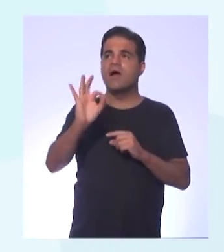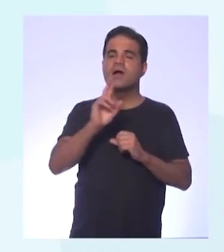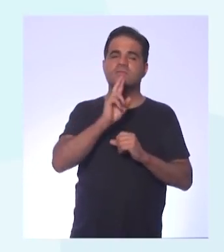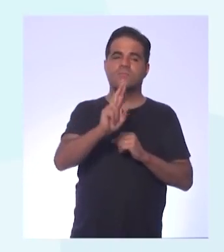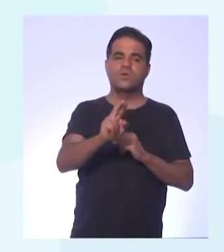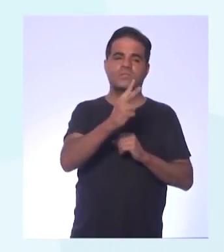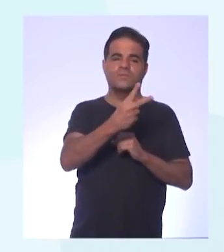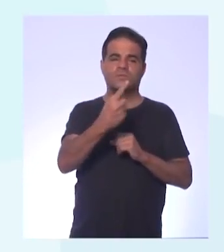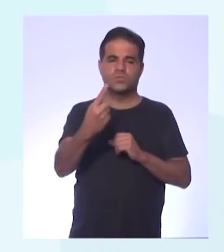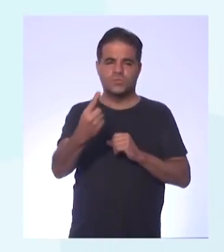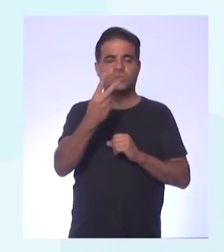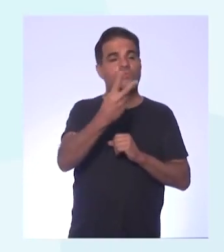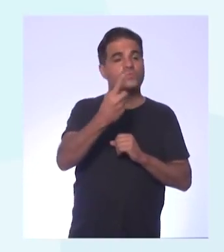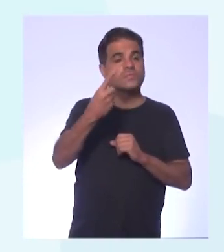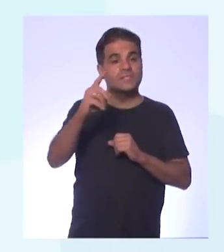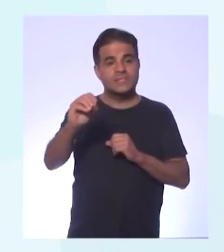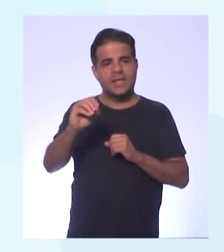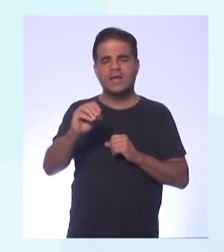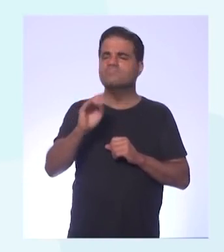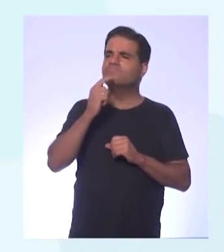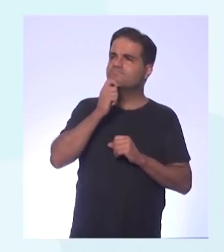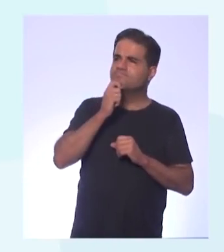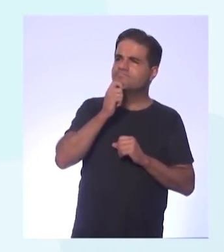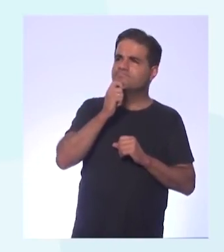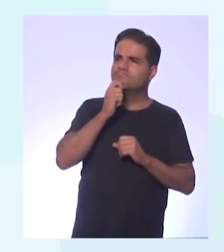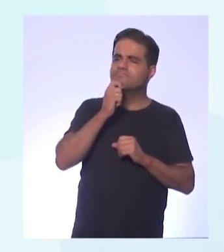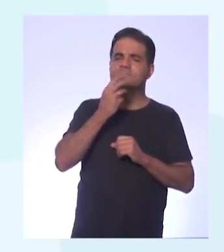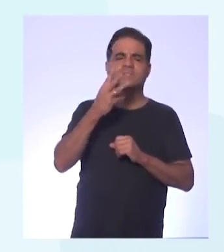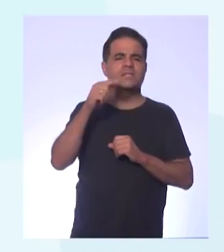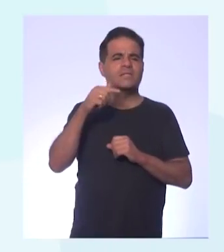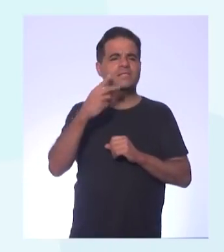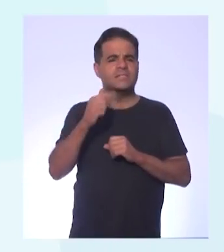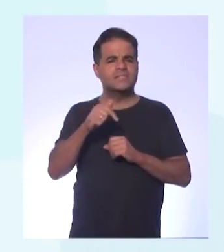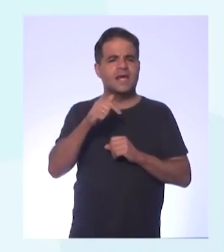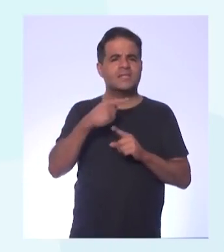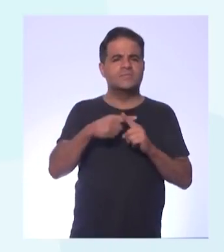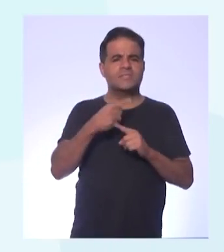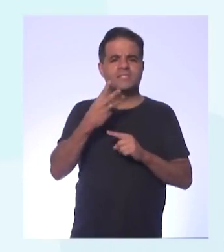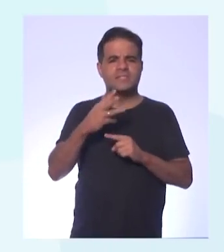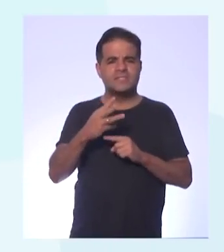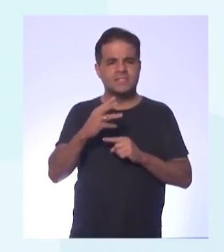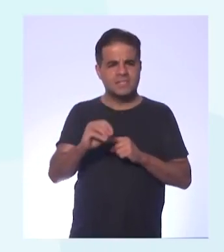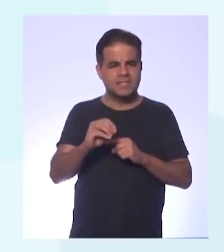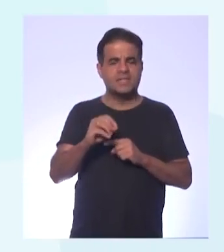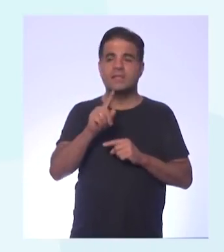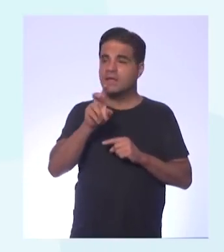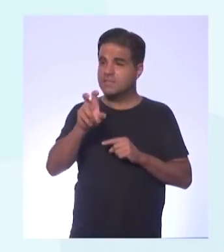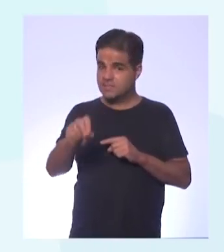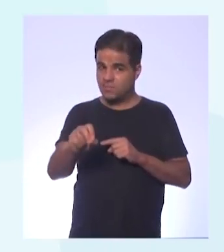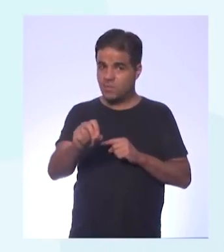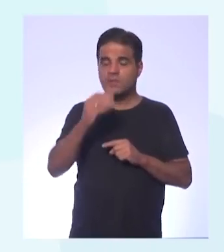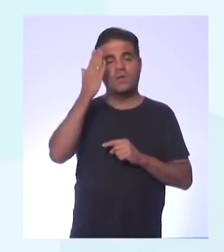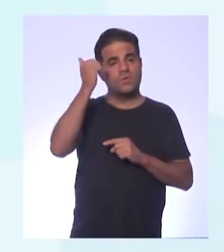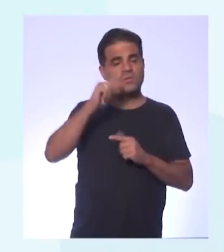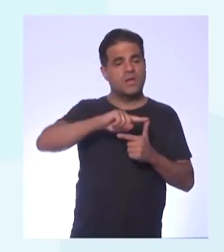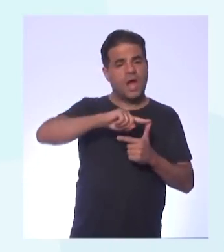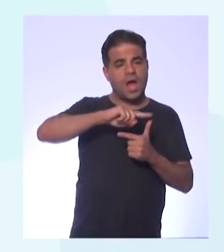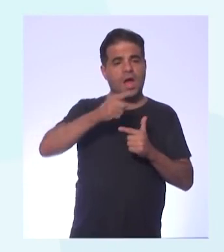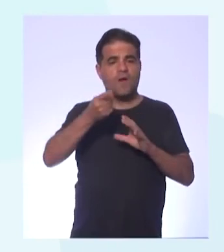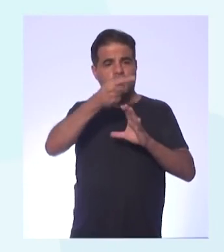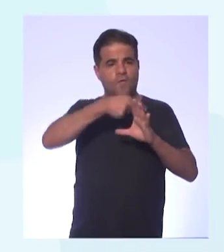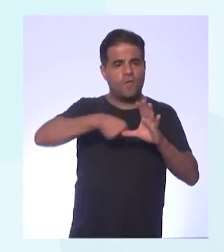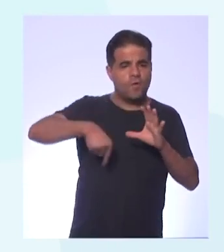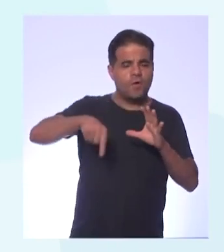dá 210. Professora, em vez de eu fazer 7 vezes 30, já que eu já descobri que o vermelho é 150 e eu sei que a volta completa